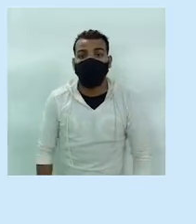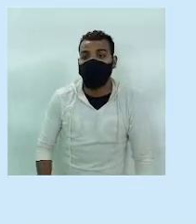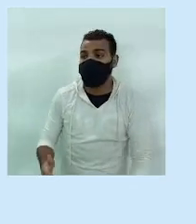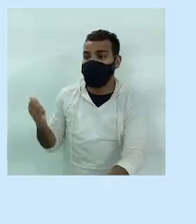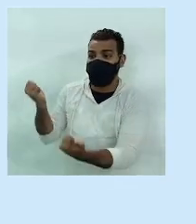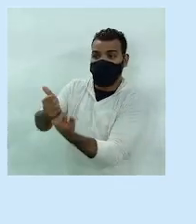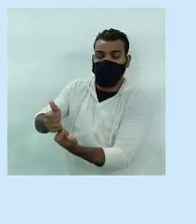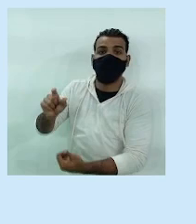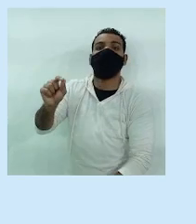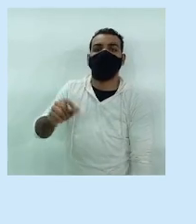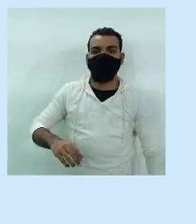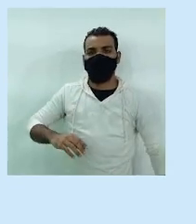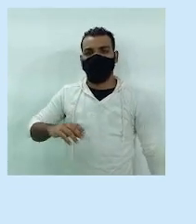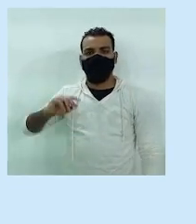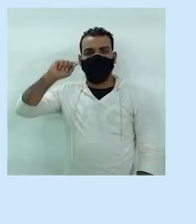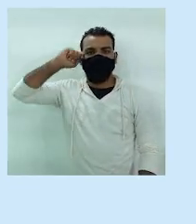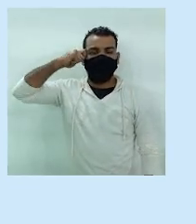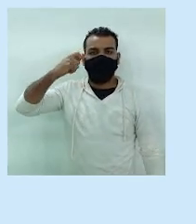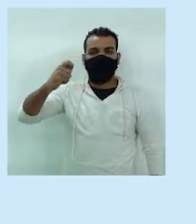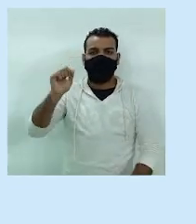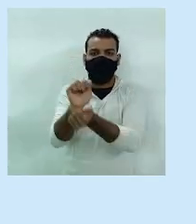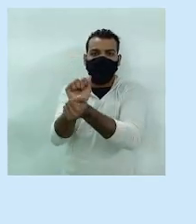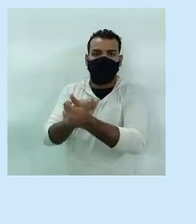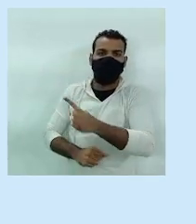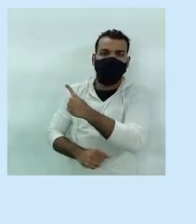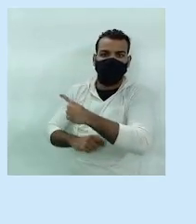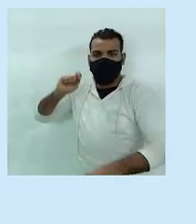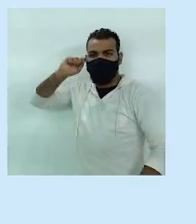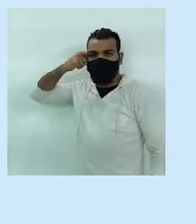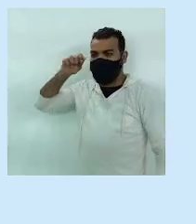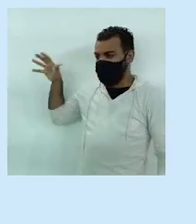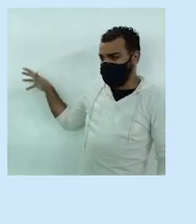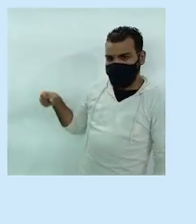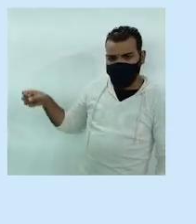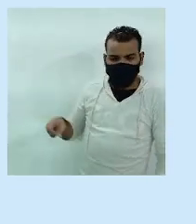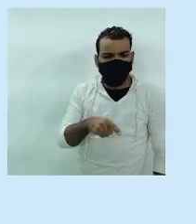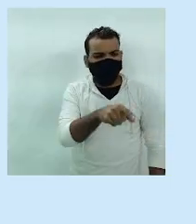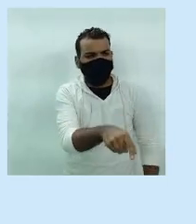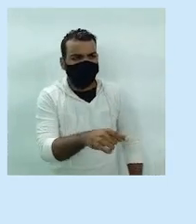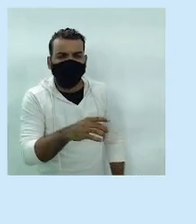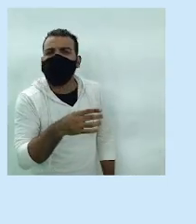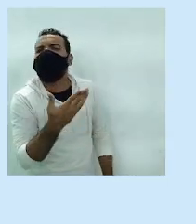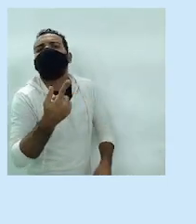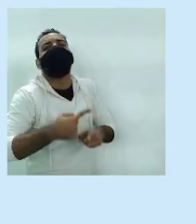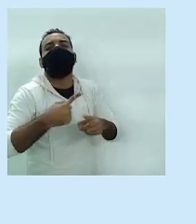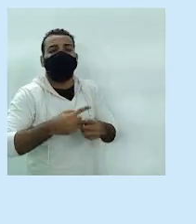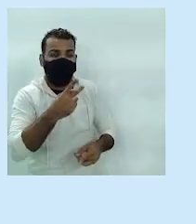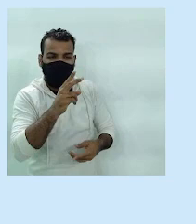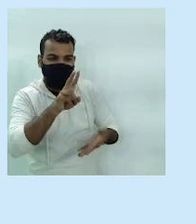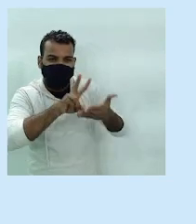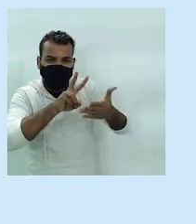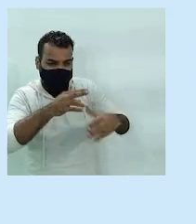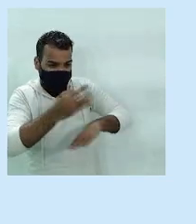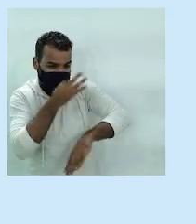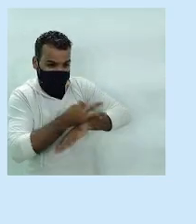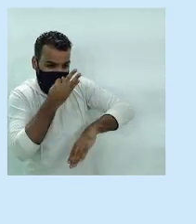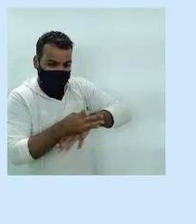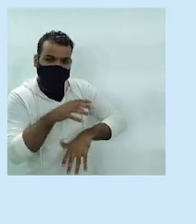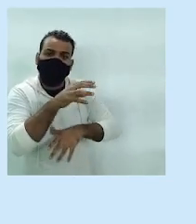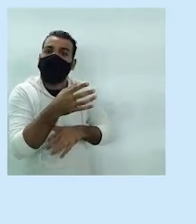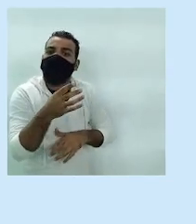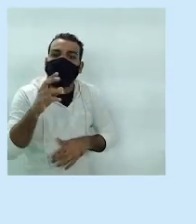pelo trabalho do homem negro africano, né? Que, segundo os europeus, se